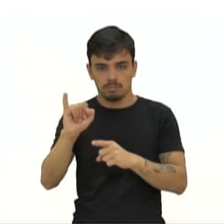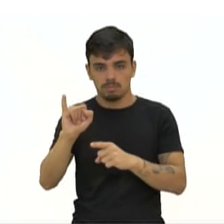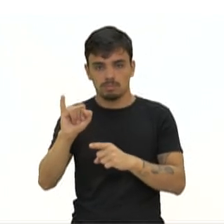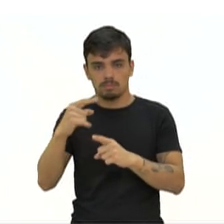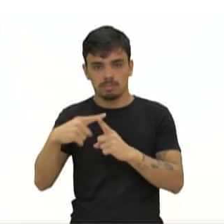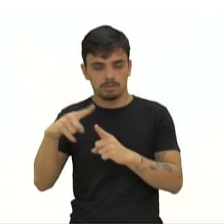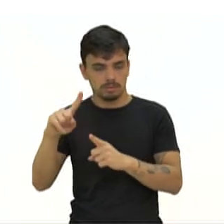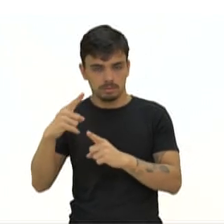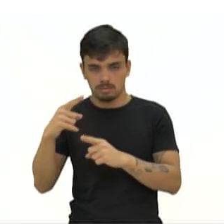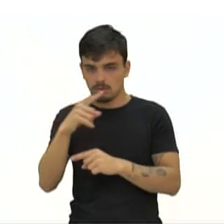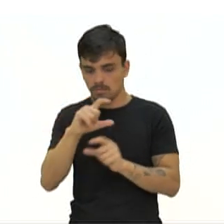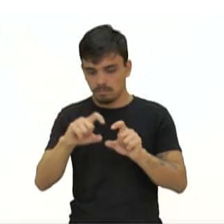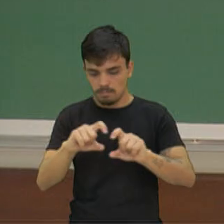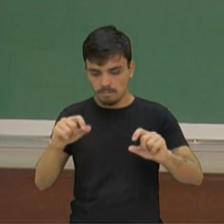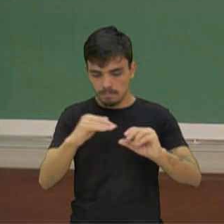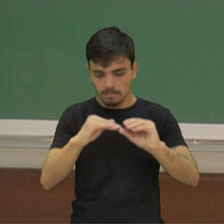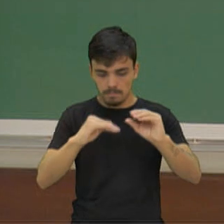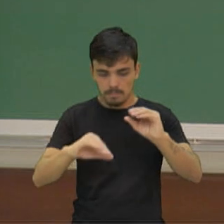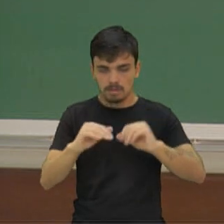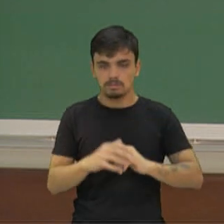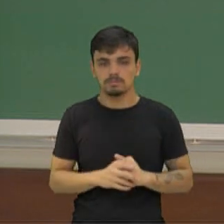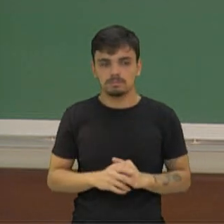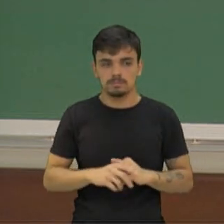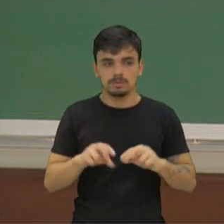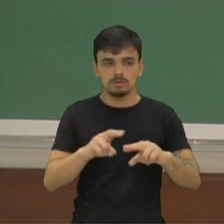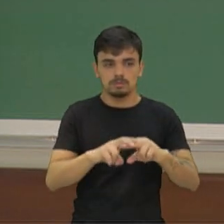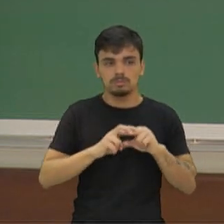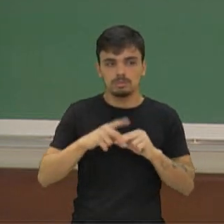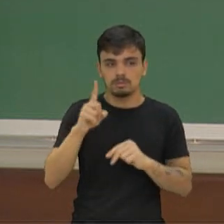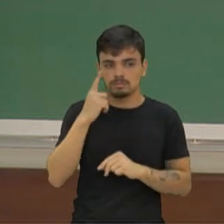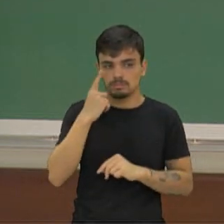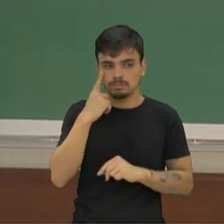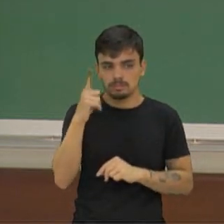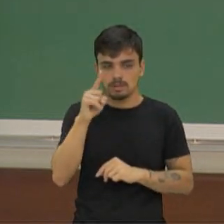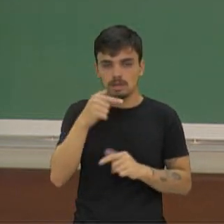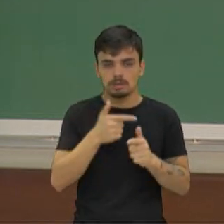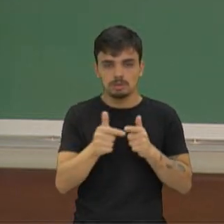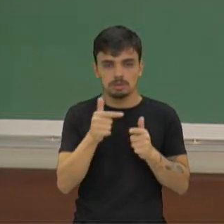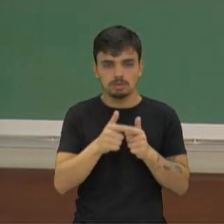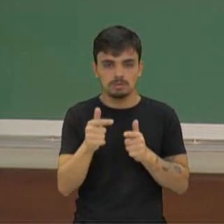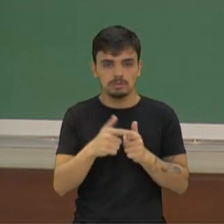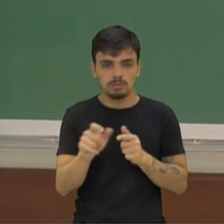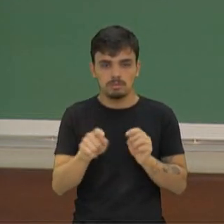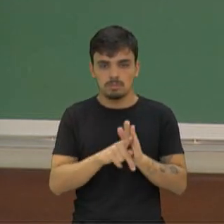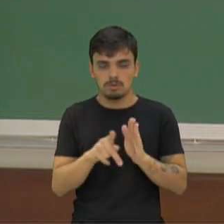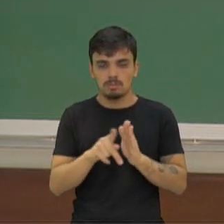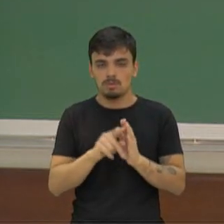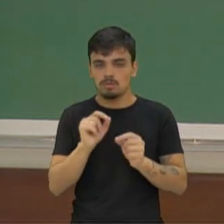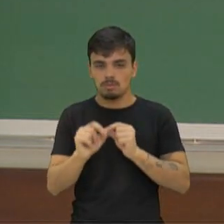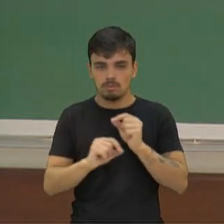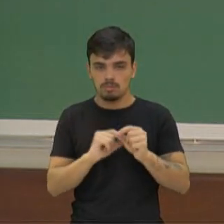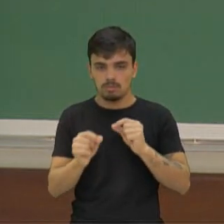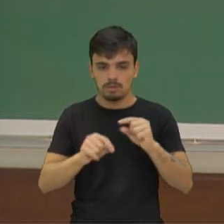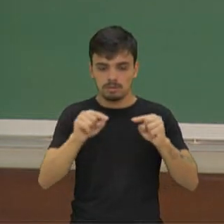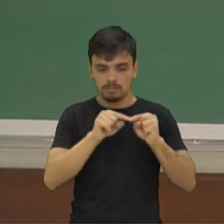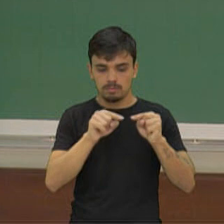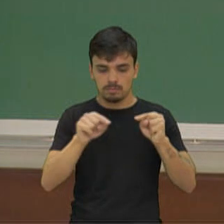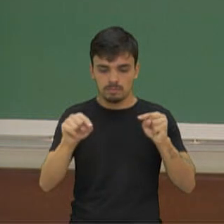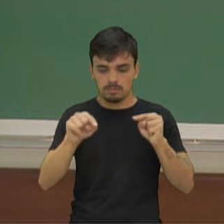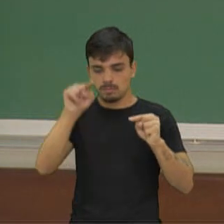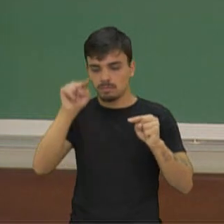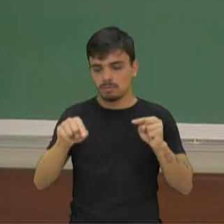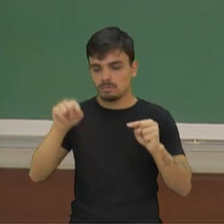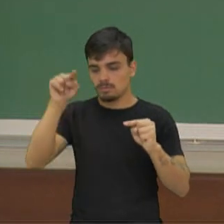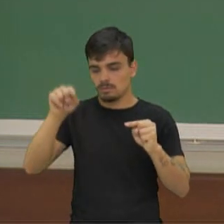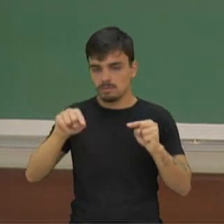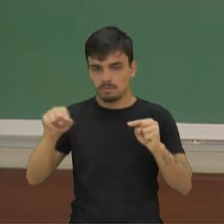I3. Então, eu tenho que a corrente da fonte é dividida entre os resistores. Lá no circuito em